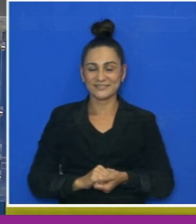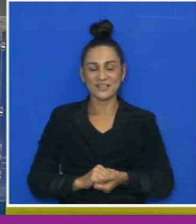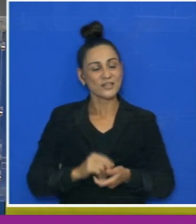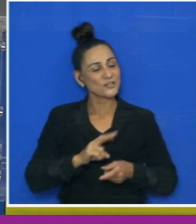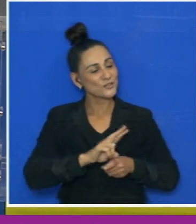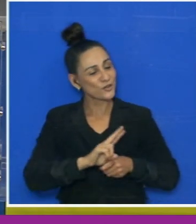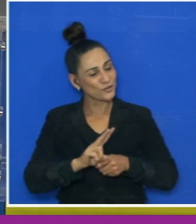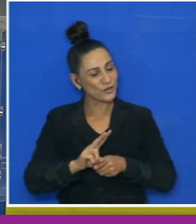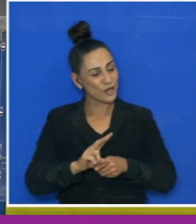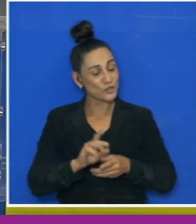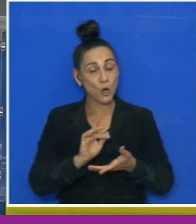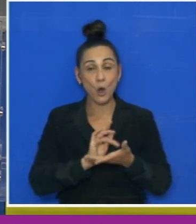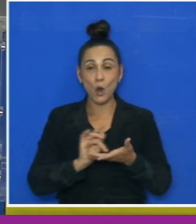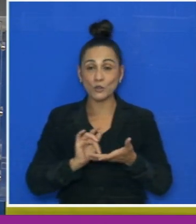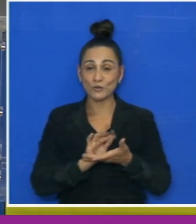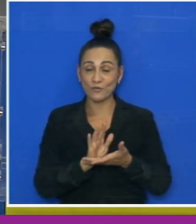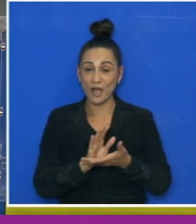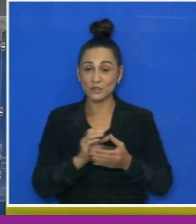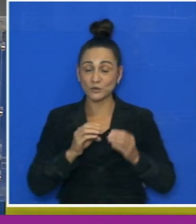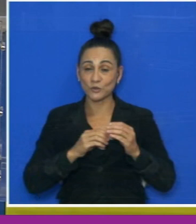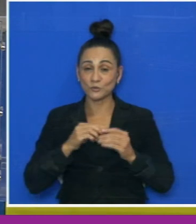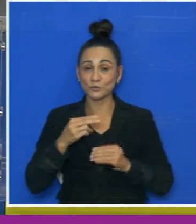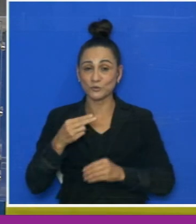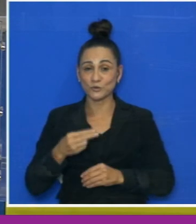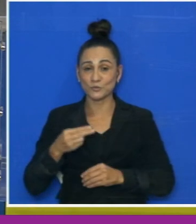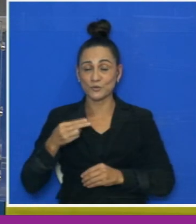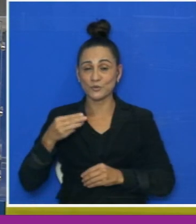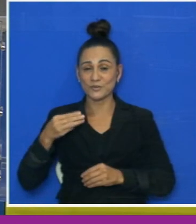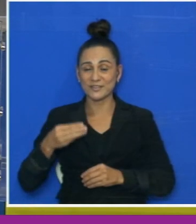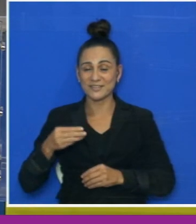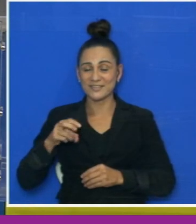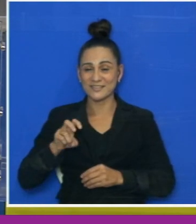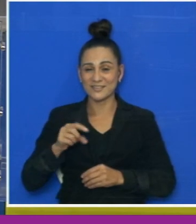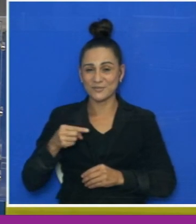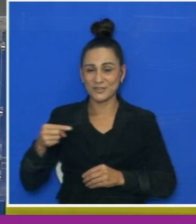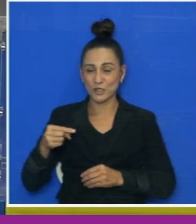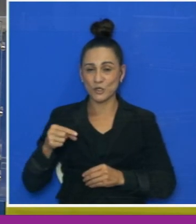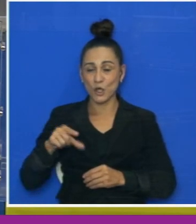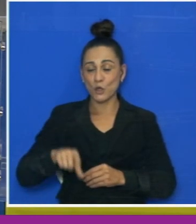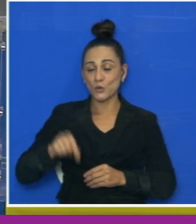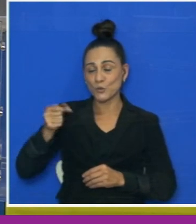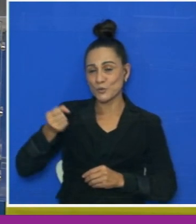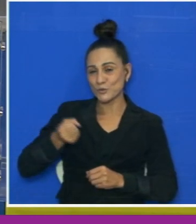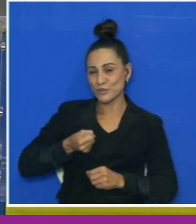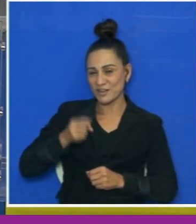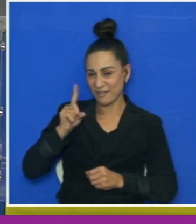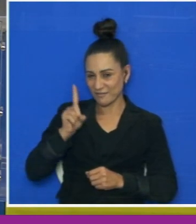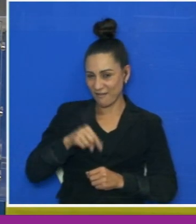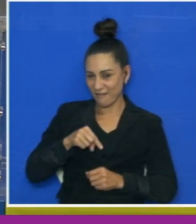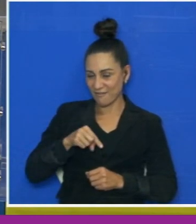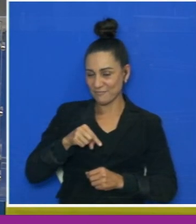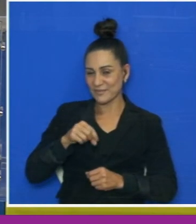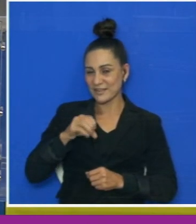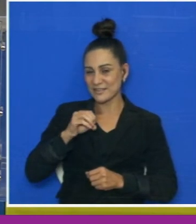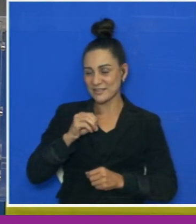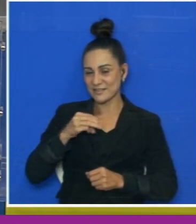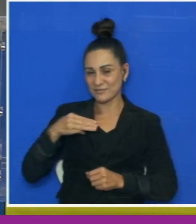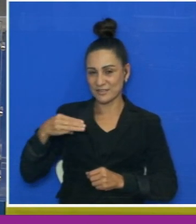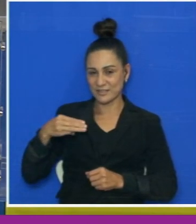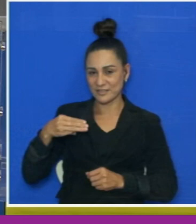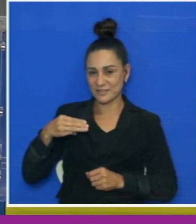Senhores auditores, Loto Fácil, concurso número 2351. Números sorteados: